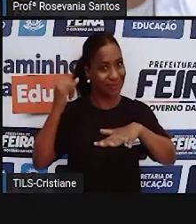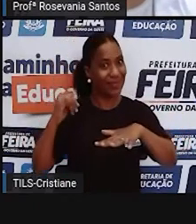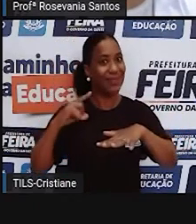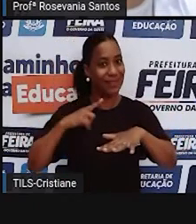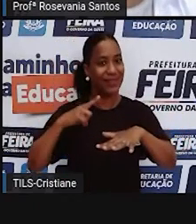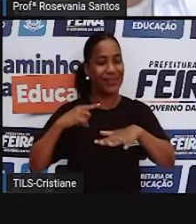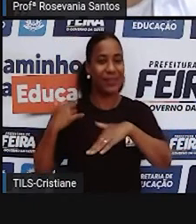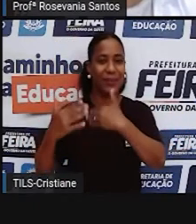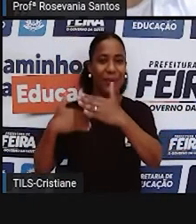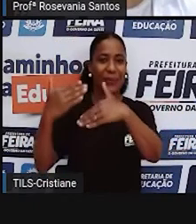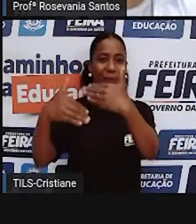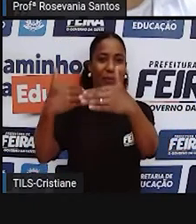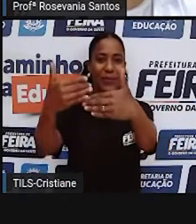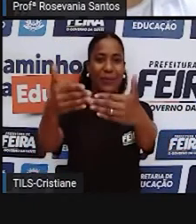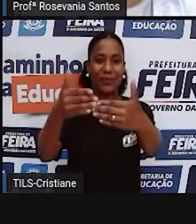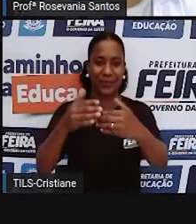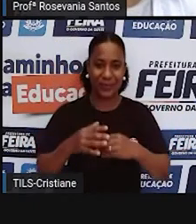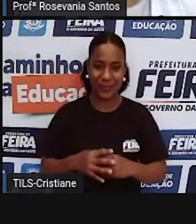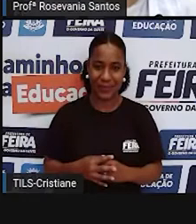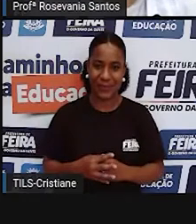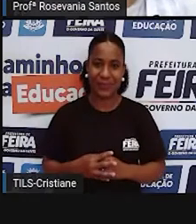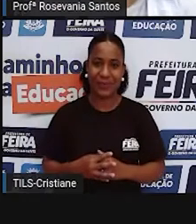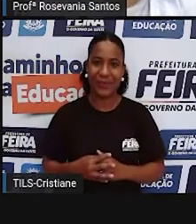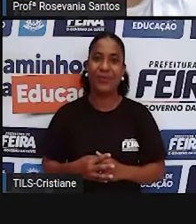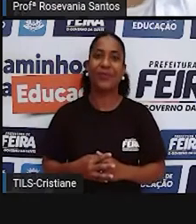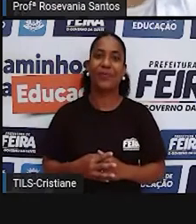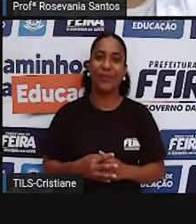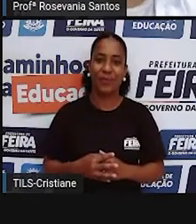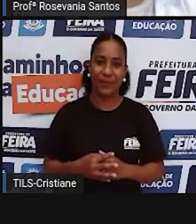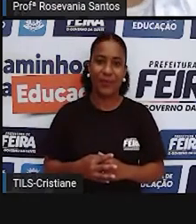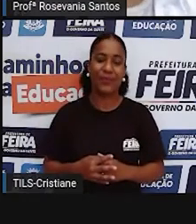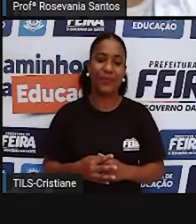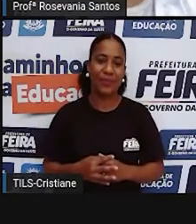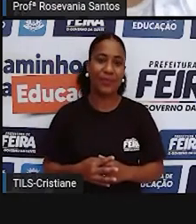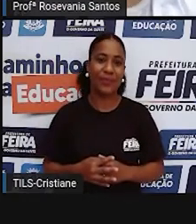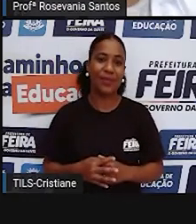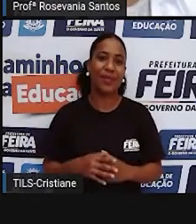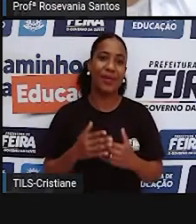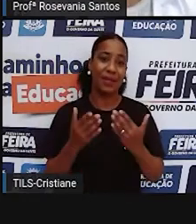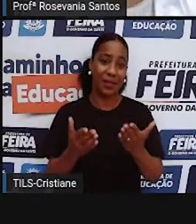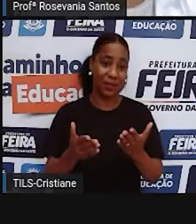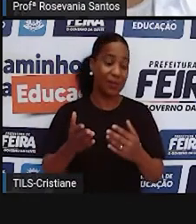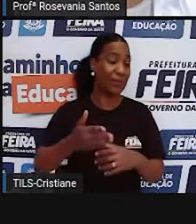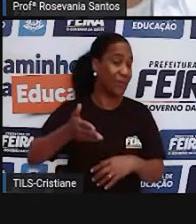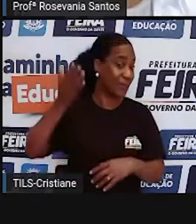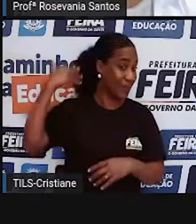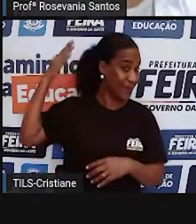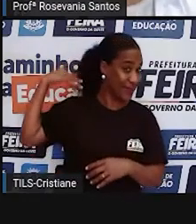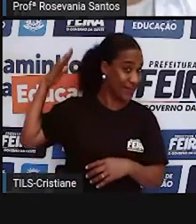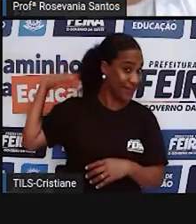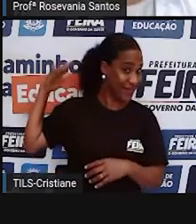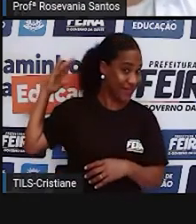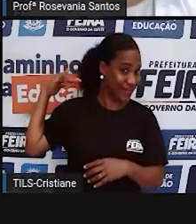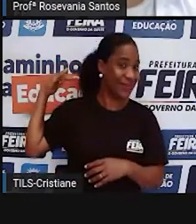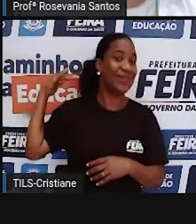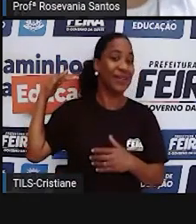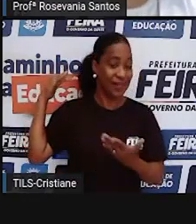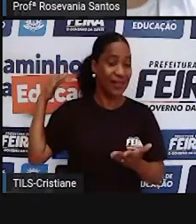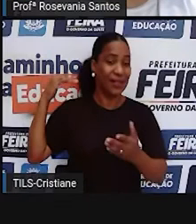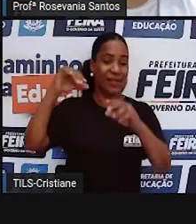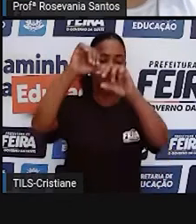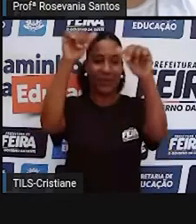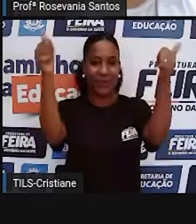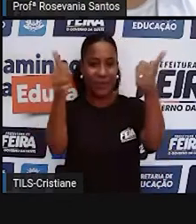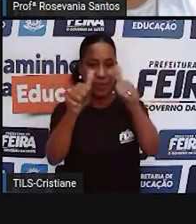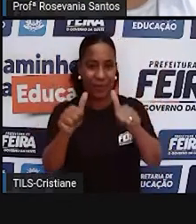nossa história. Bom, na antiguidade, os primeiros mapas continham elementos visíveis da natureza. Então, não era muito